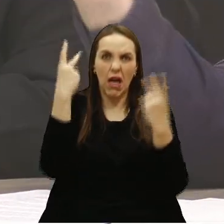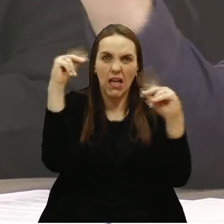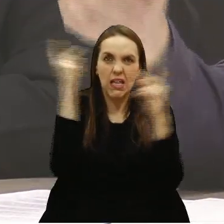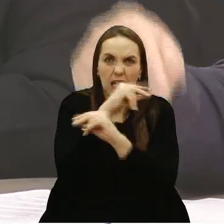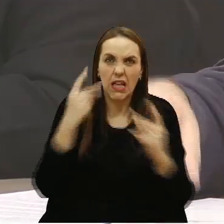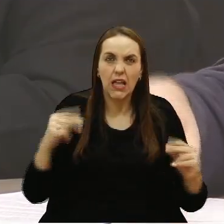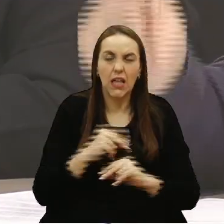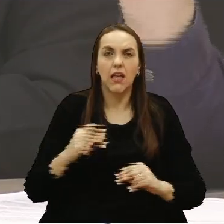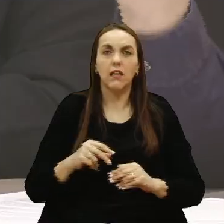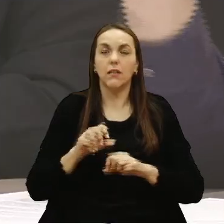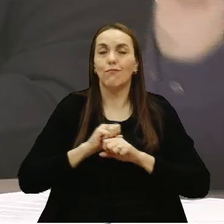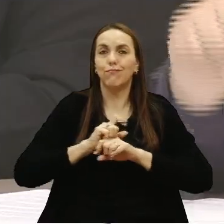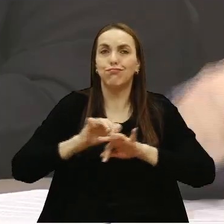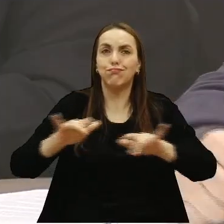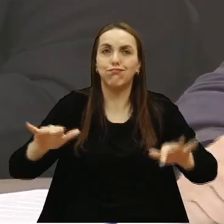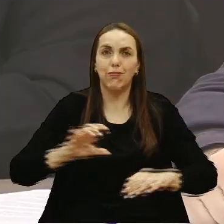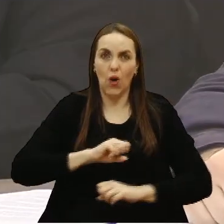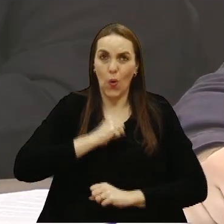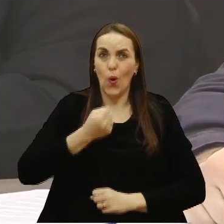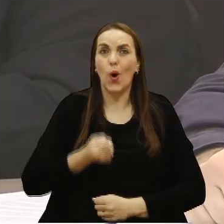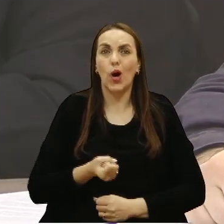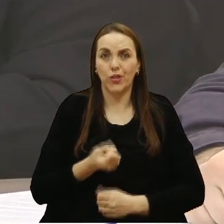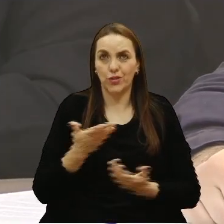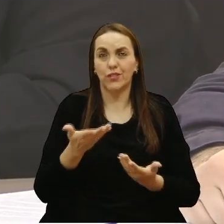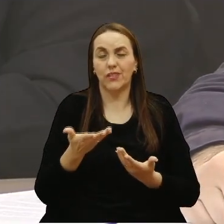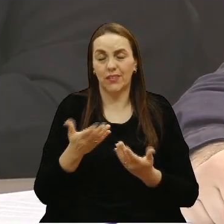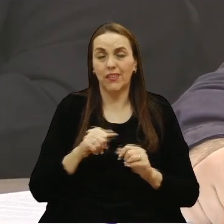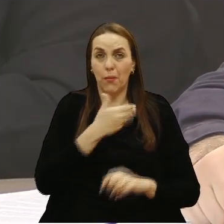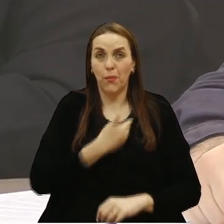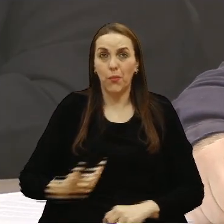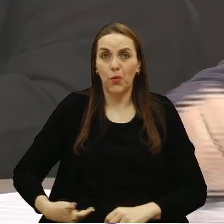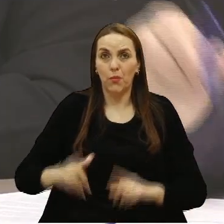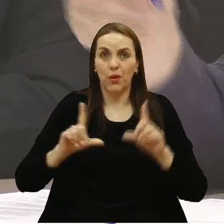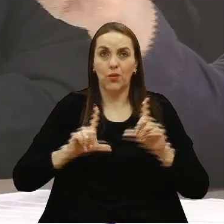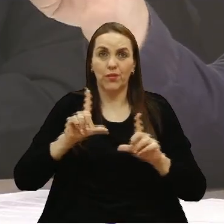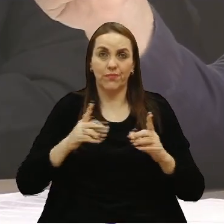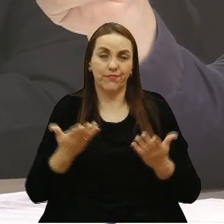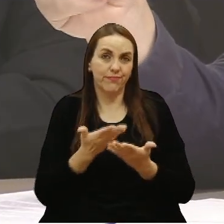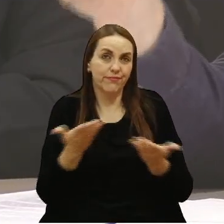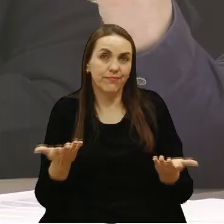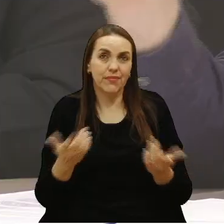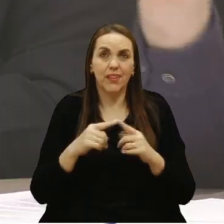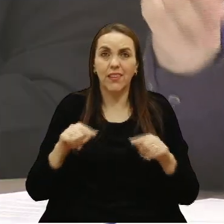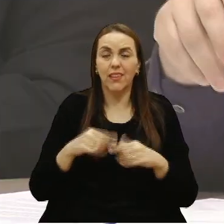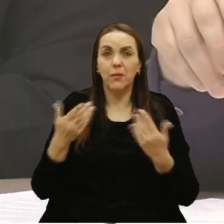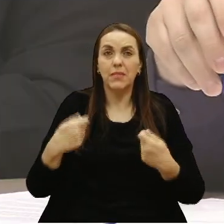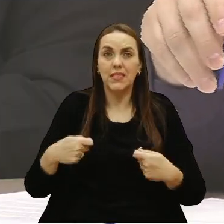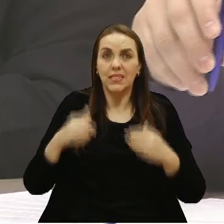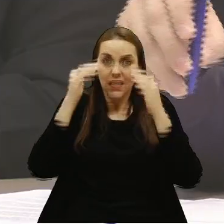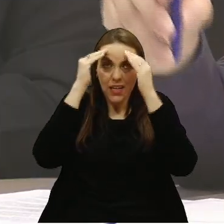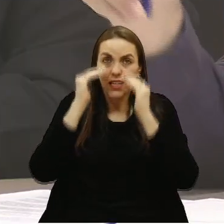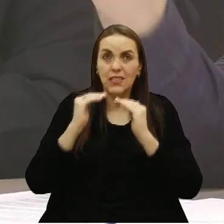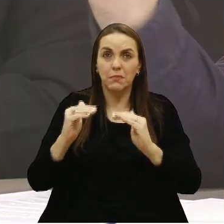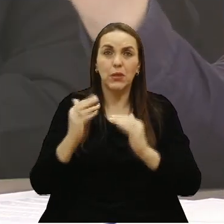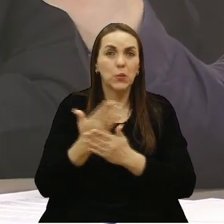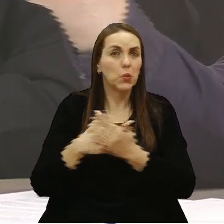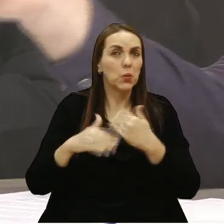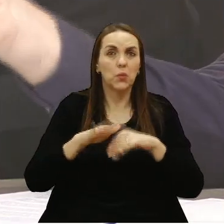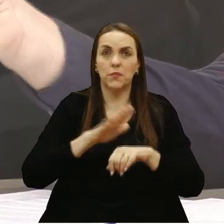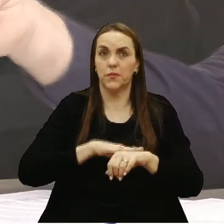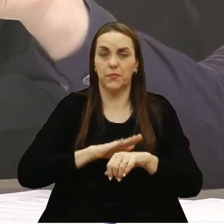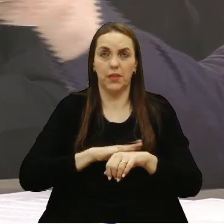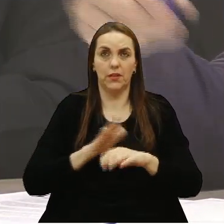tu propaga o ódio através de concessão pública de canal. Mas então Obrigado, nós precisamos, vereador, ter o respeito em todos os momentos, desde uma